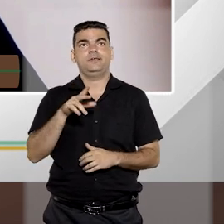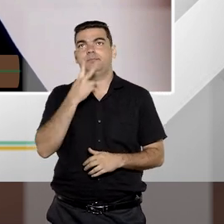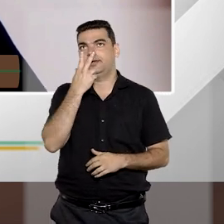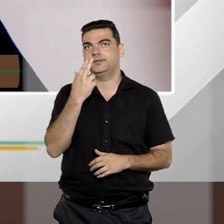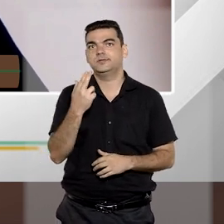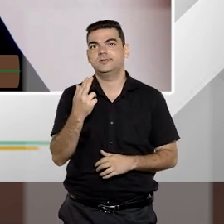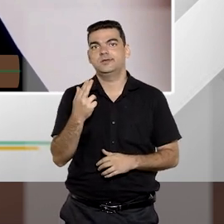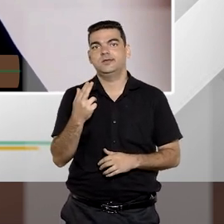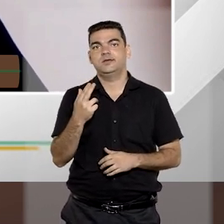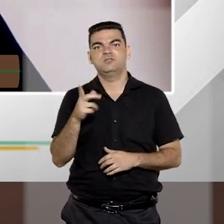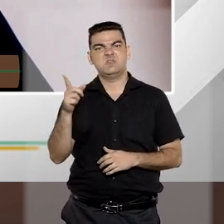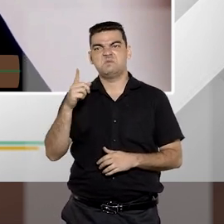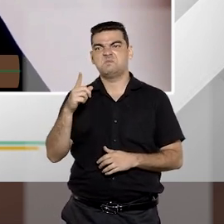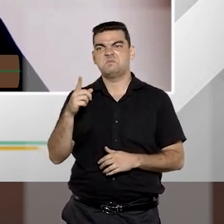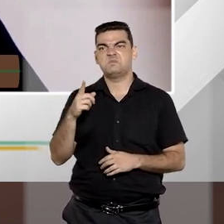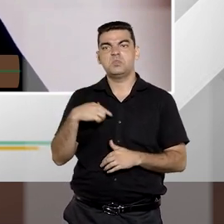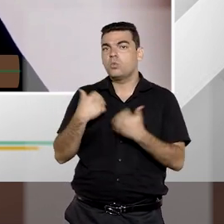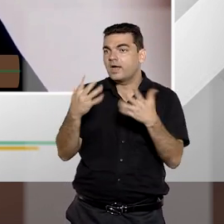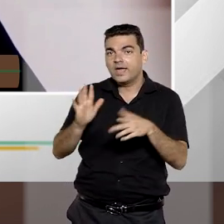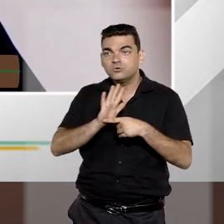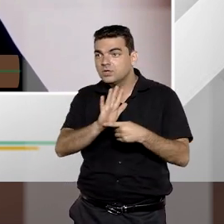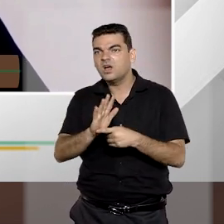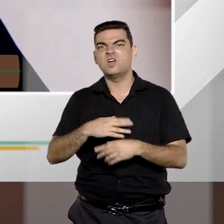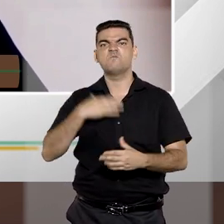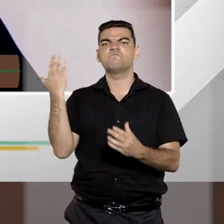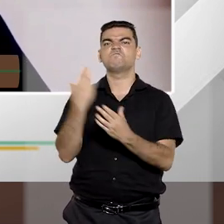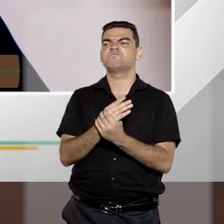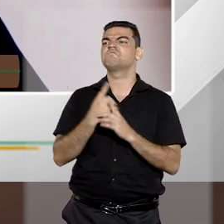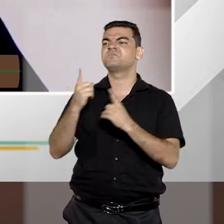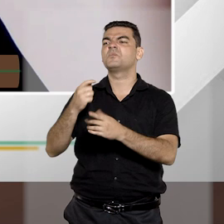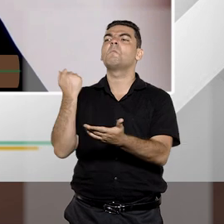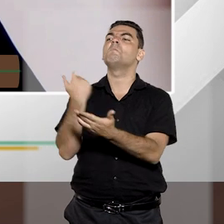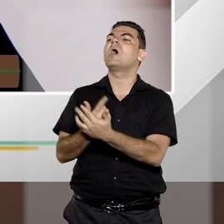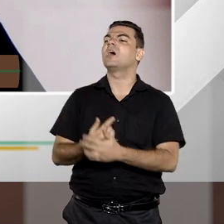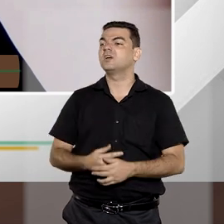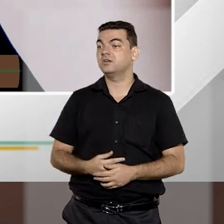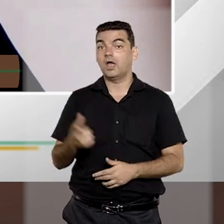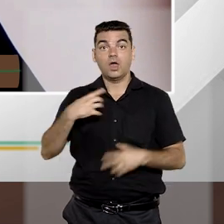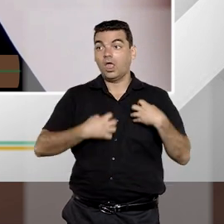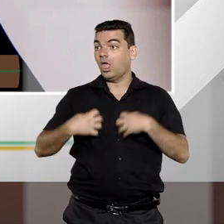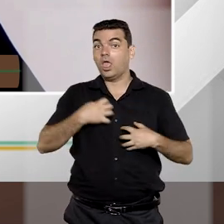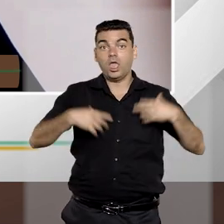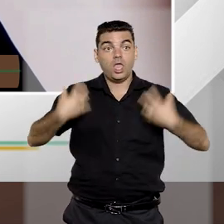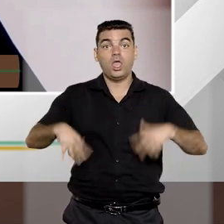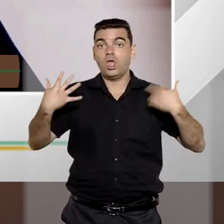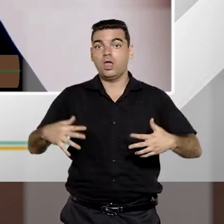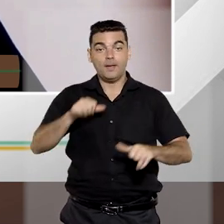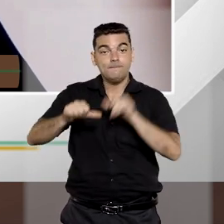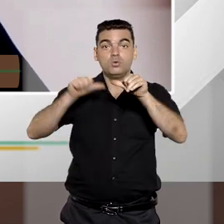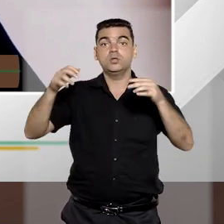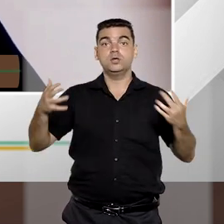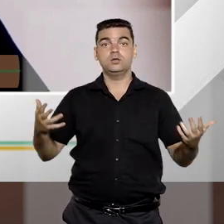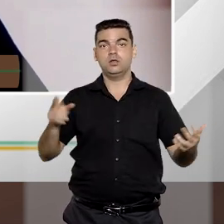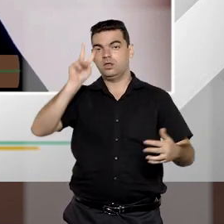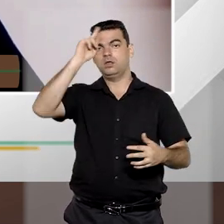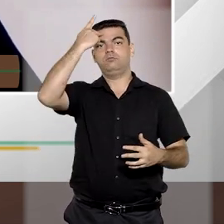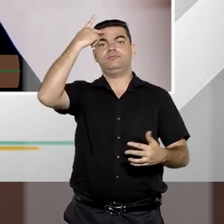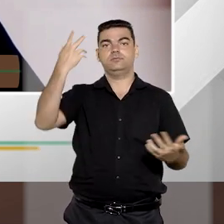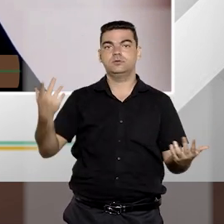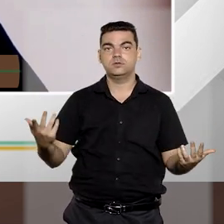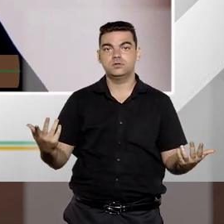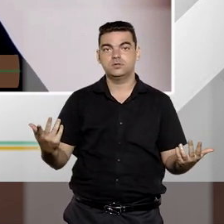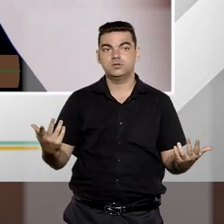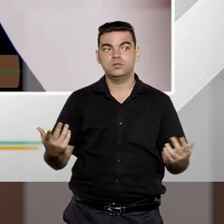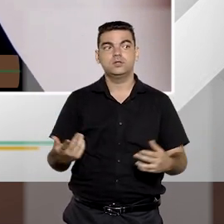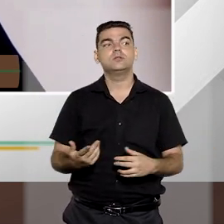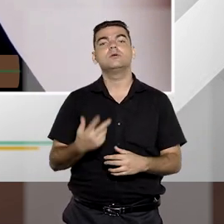brinca, né? Se não vai por bem, vai por mal. E muitas vezes é mexendo no bolso que, infelizmente, as pessoas acabam realmente voltando o